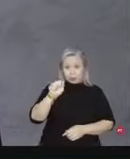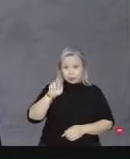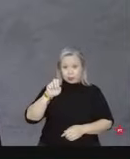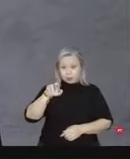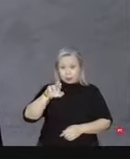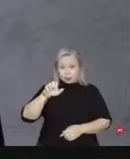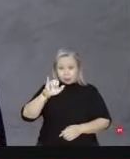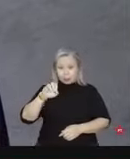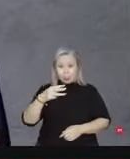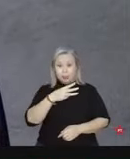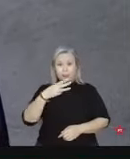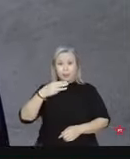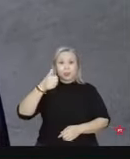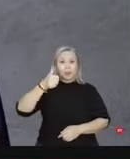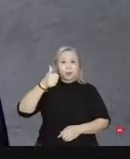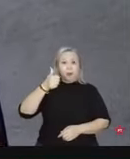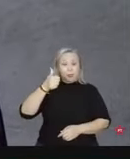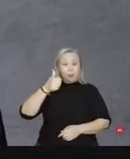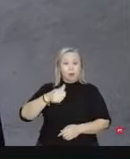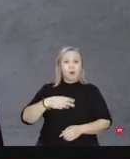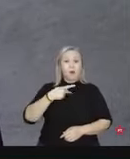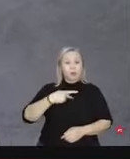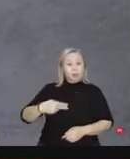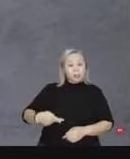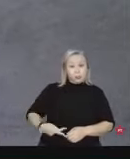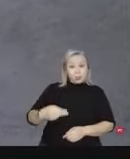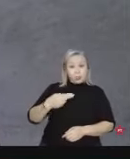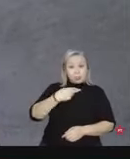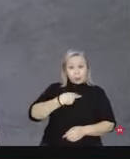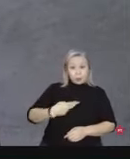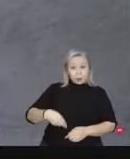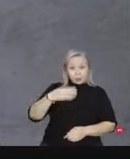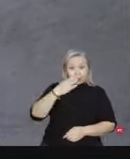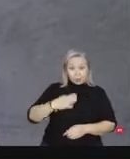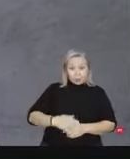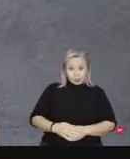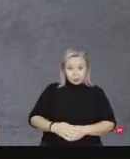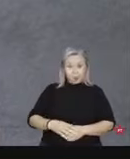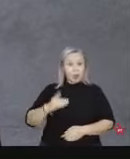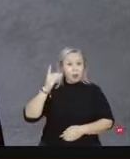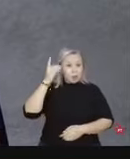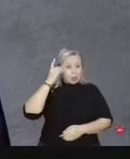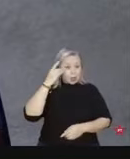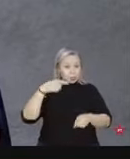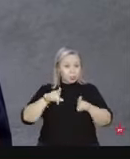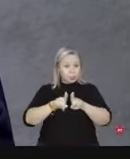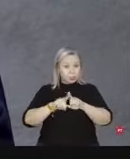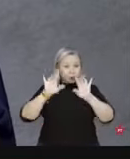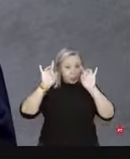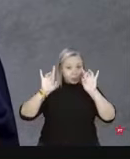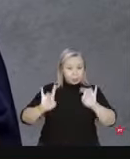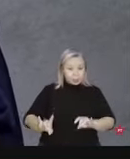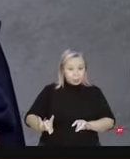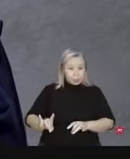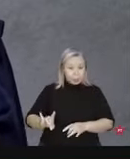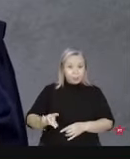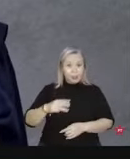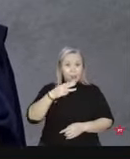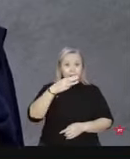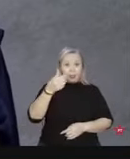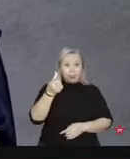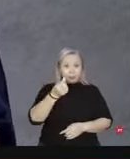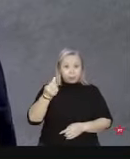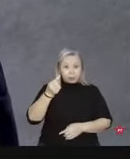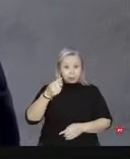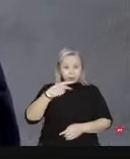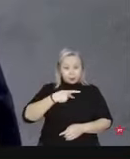presidente da República, a excelentíssima senhora Dilma Rousseff, 36ª presidente da República.